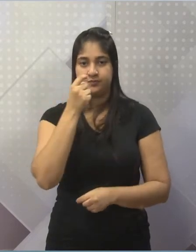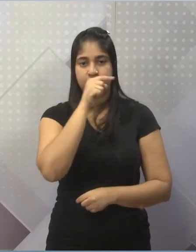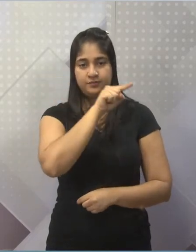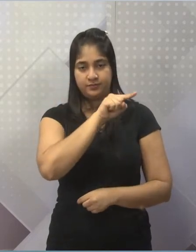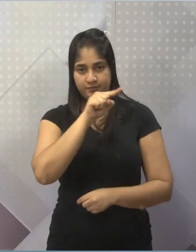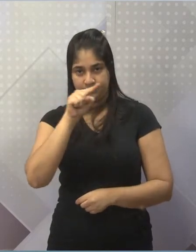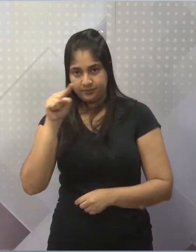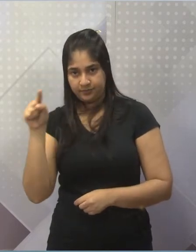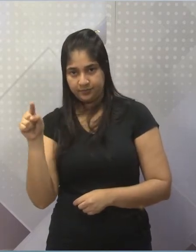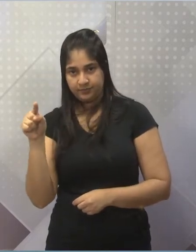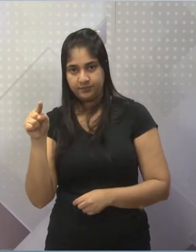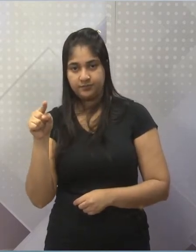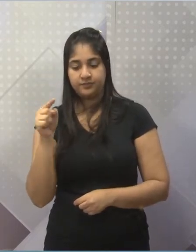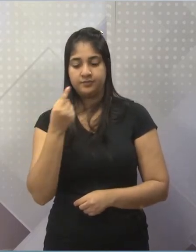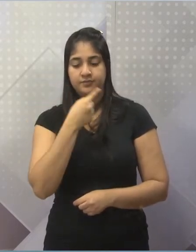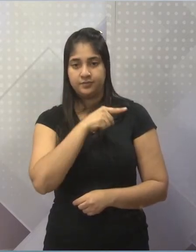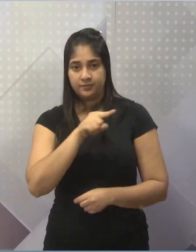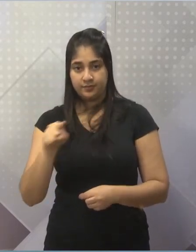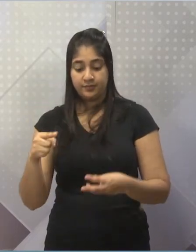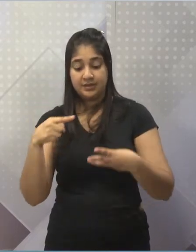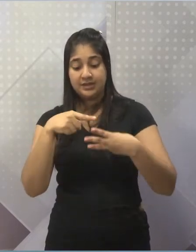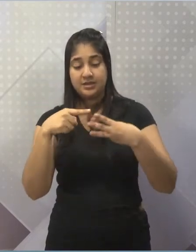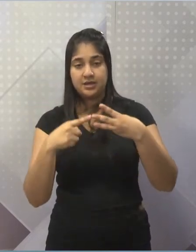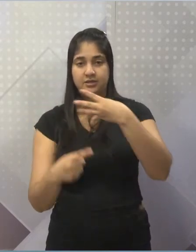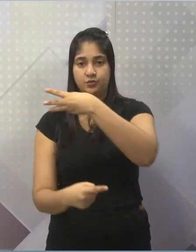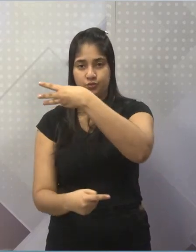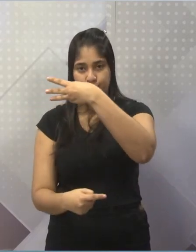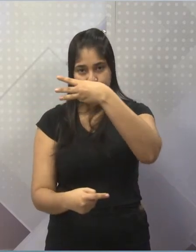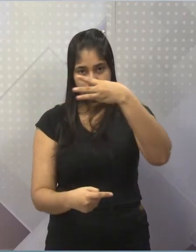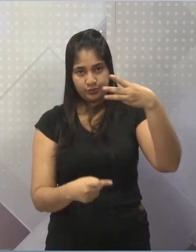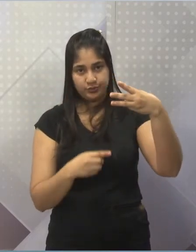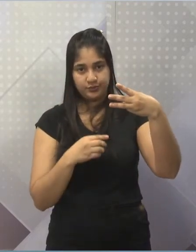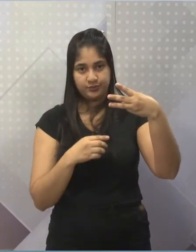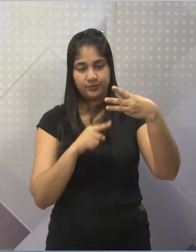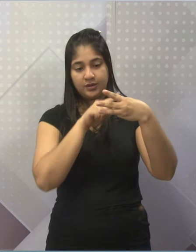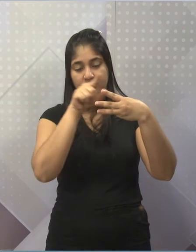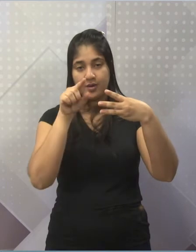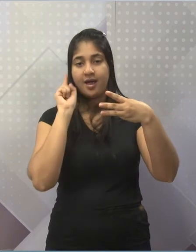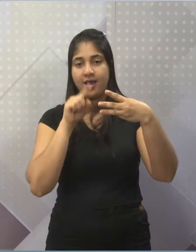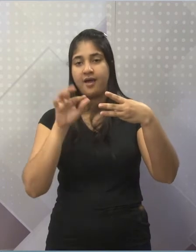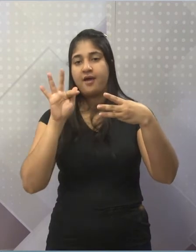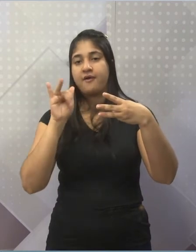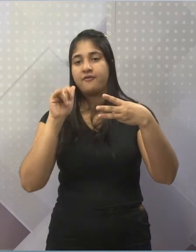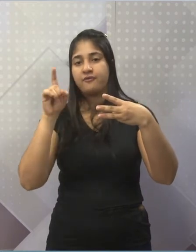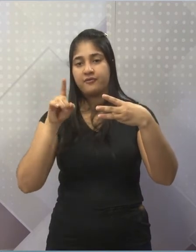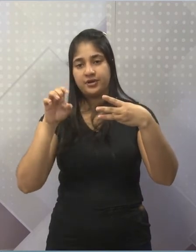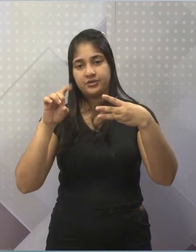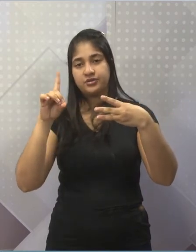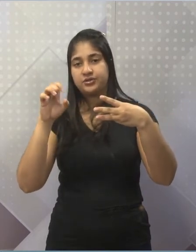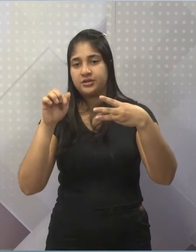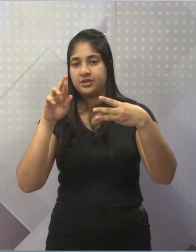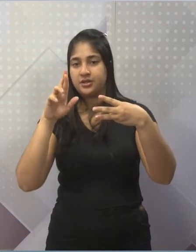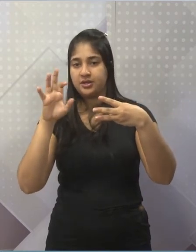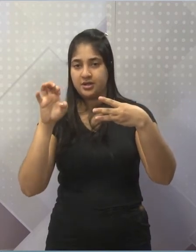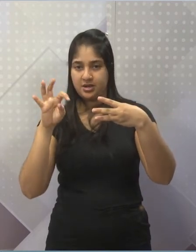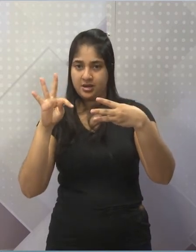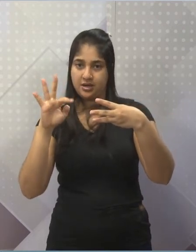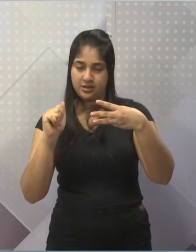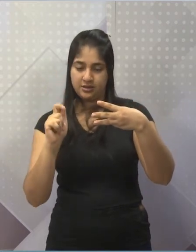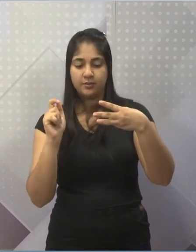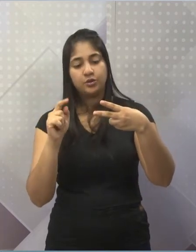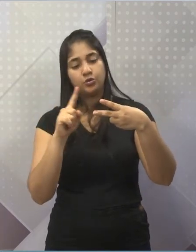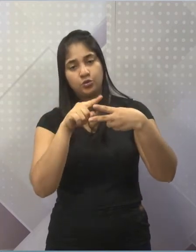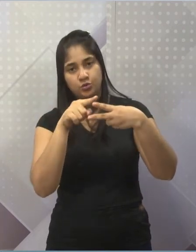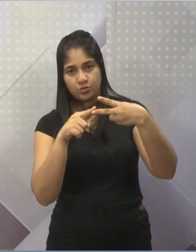duas, três retas paralelas. Esse é um feixe de reta. Eu poderia ter botado apenas